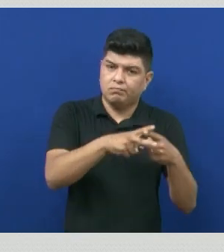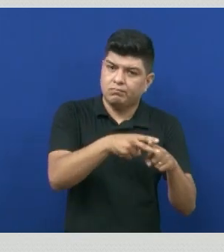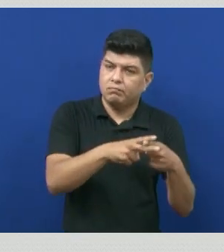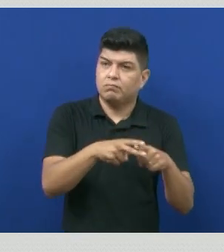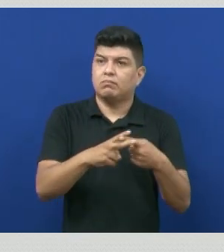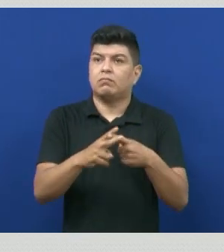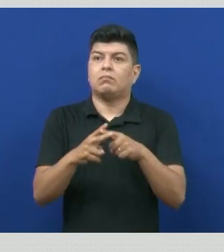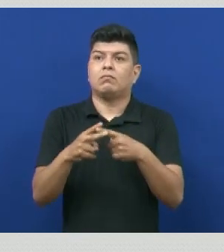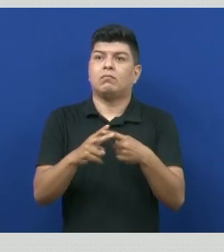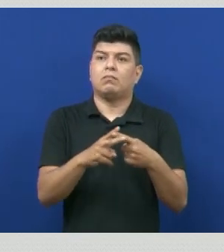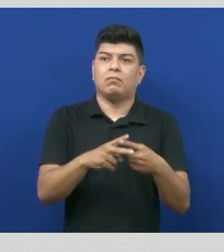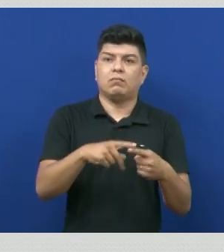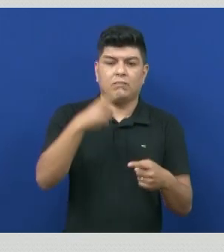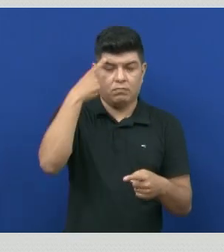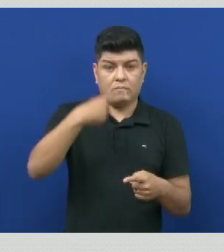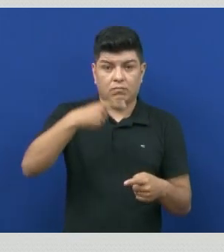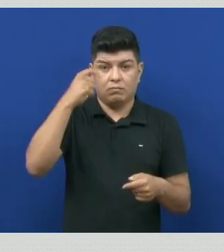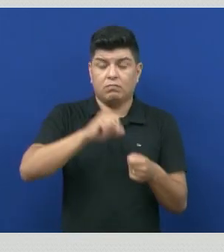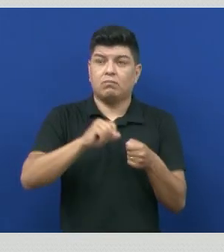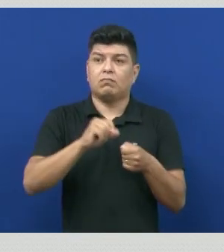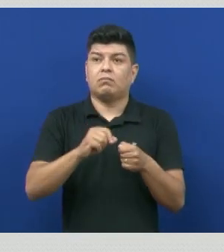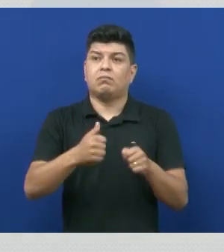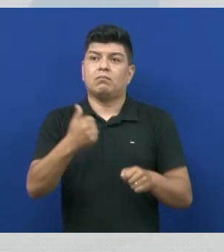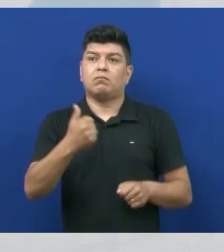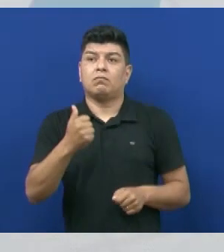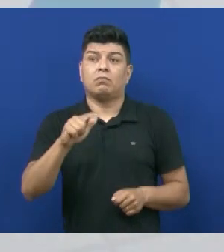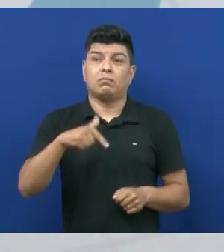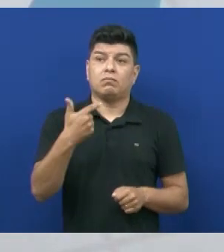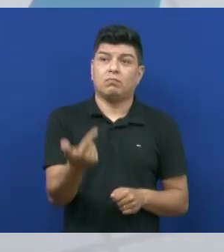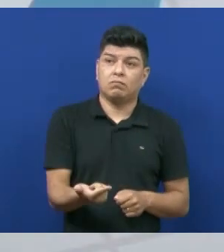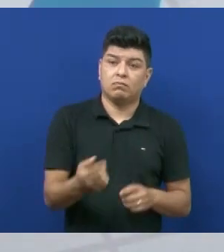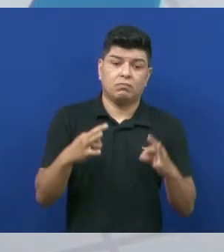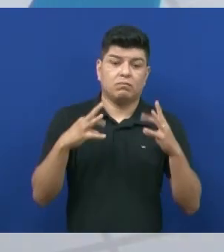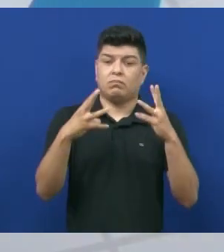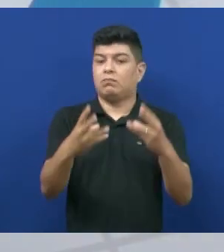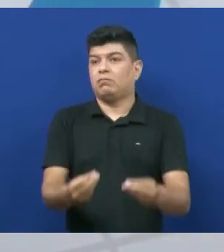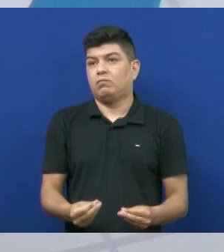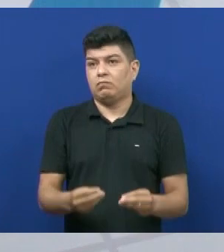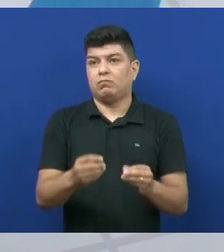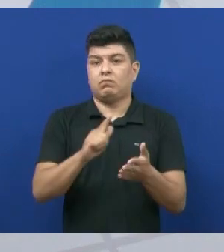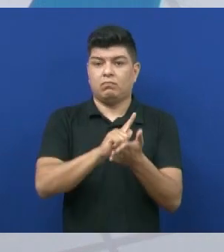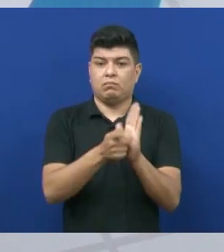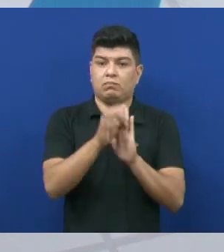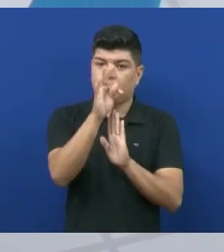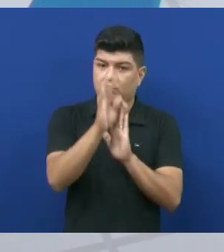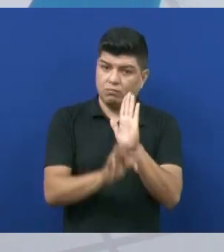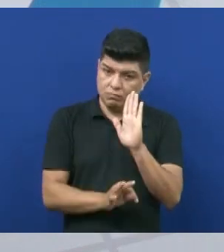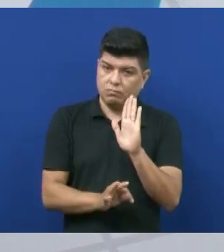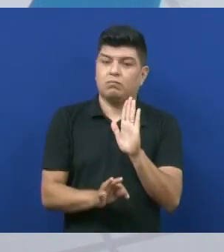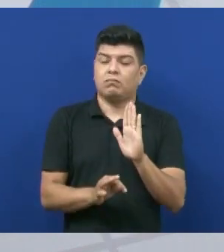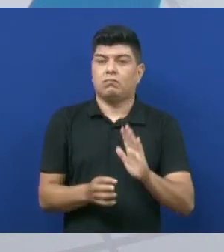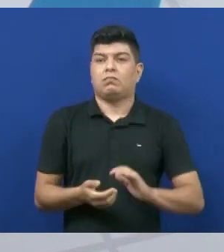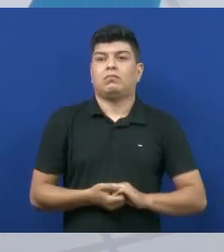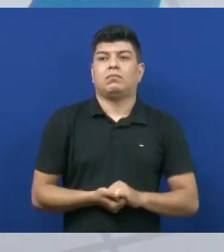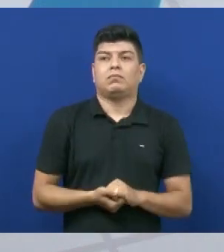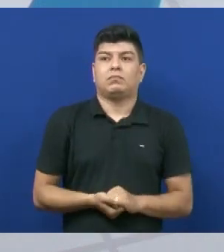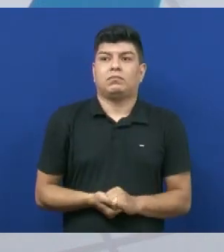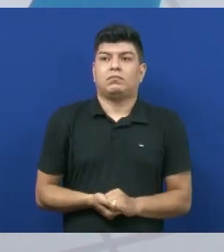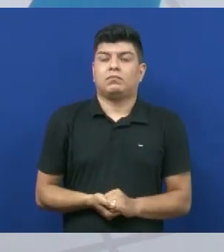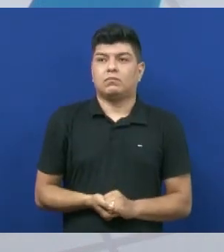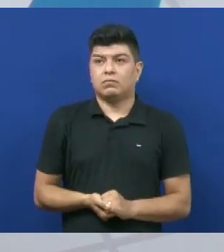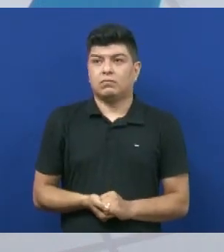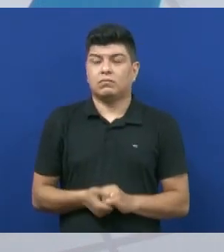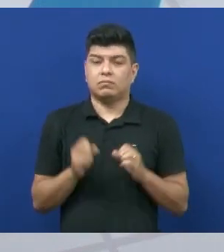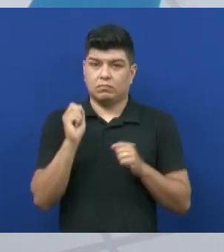que trazem aqueles comandos do que você deve fazer primeiro e depois, são todos gêneros textuais do tipo